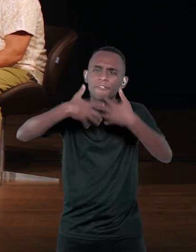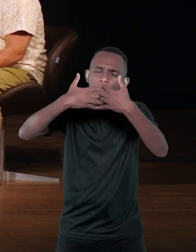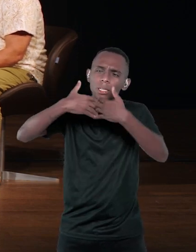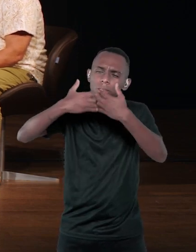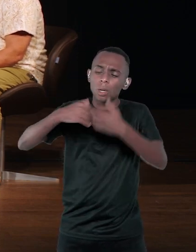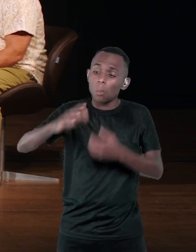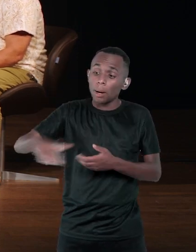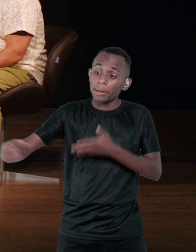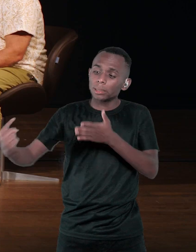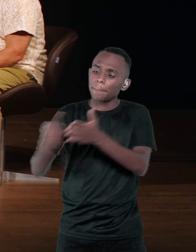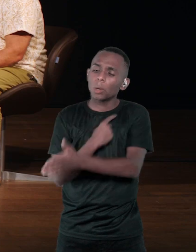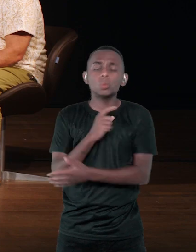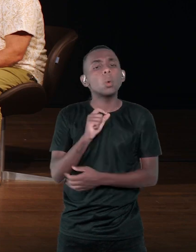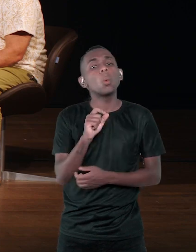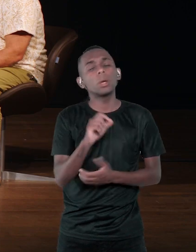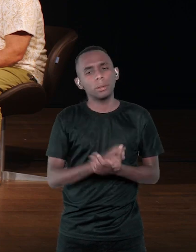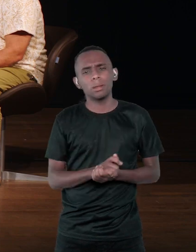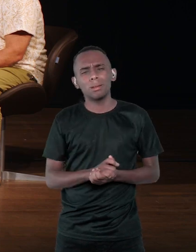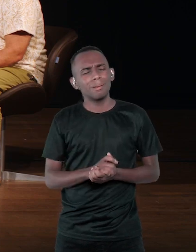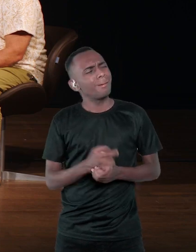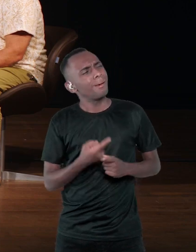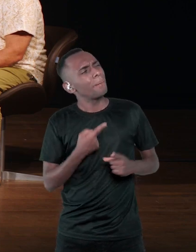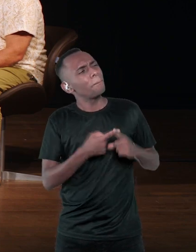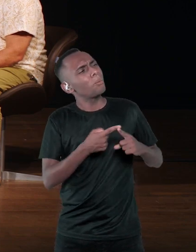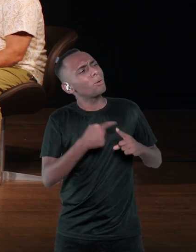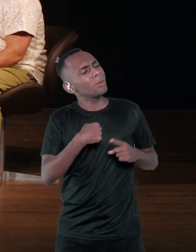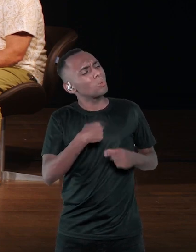ela me perguntou assim, para que eu vou estudar isso se